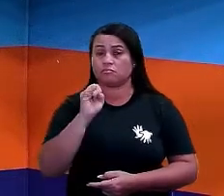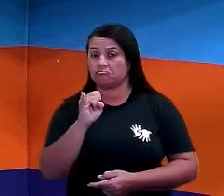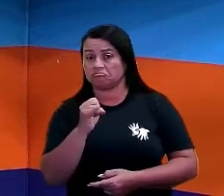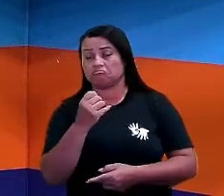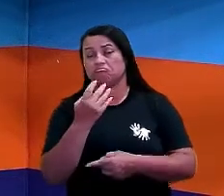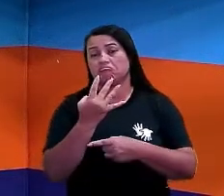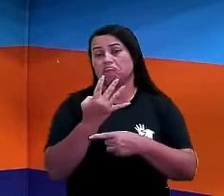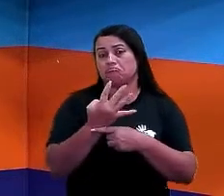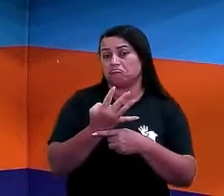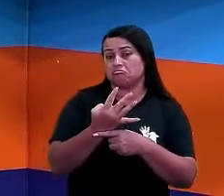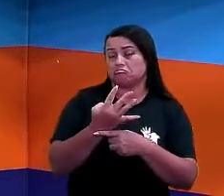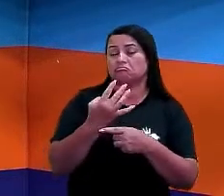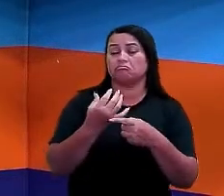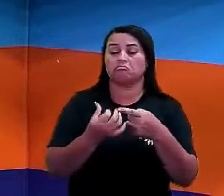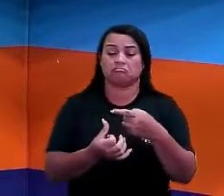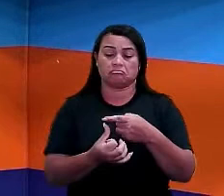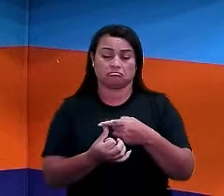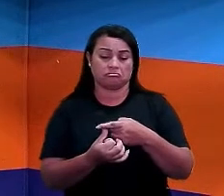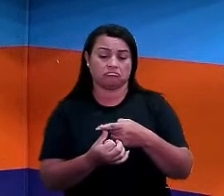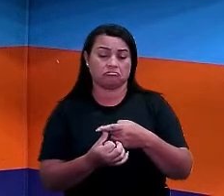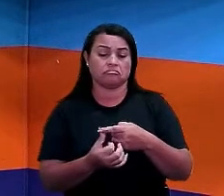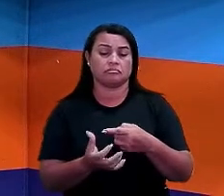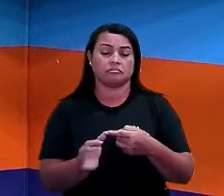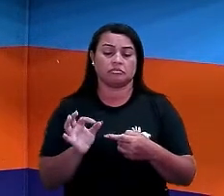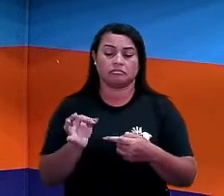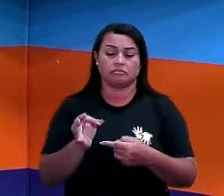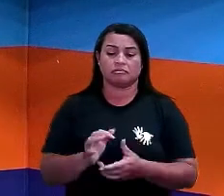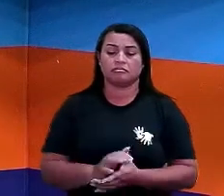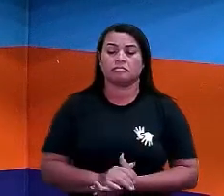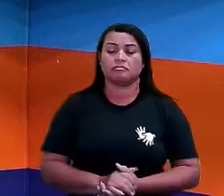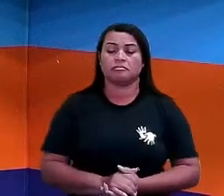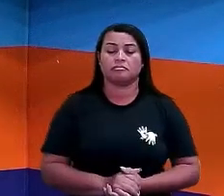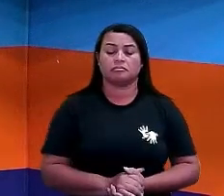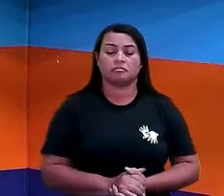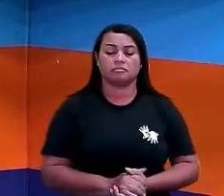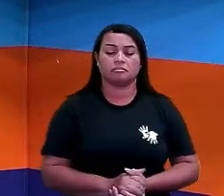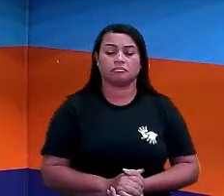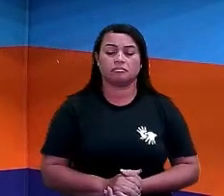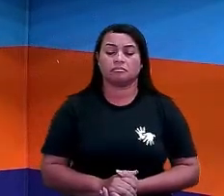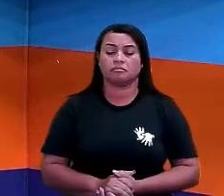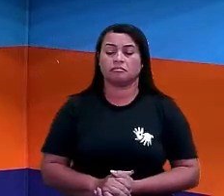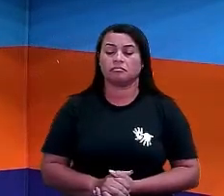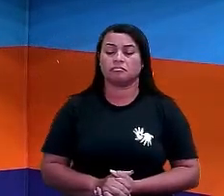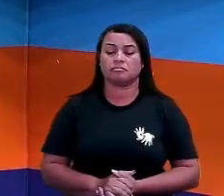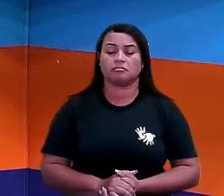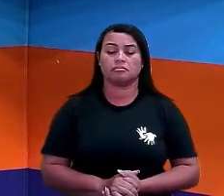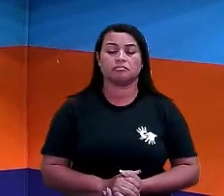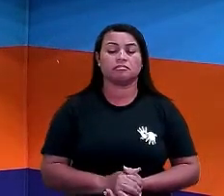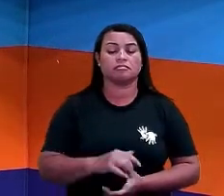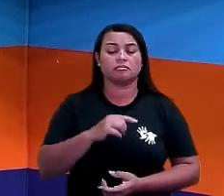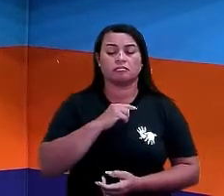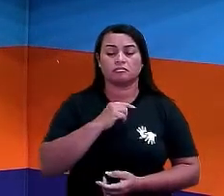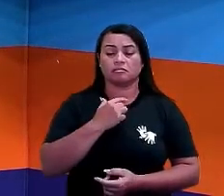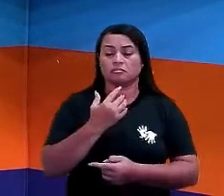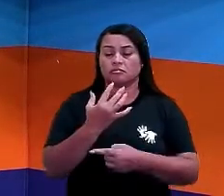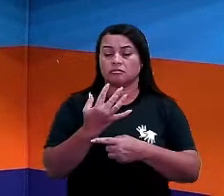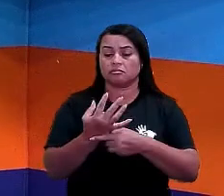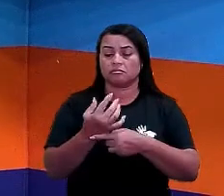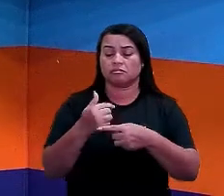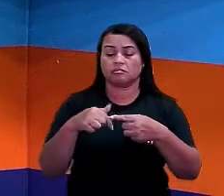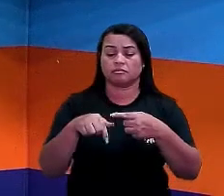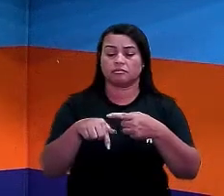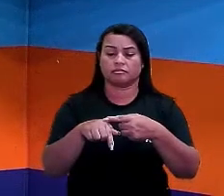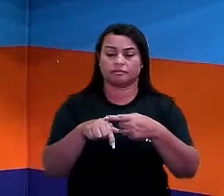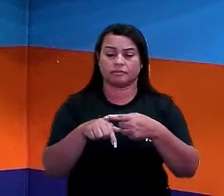4 no numerador, 4 sextos, tá bom? Agora vamos aqui para o 7. Eu tenho 4 e o